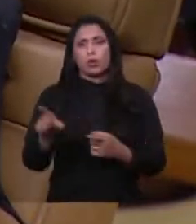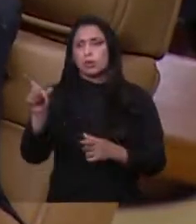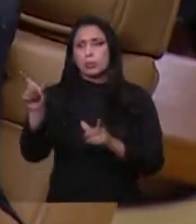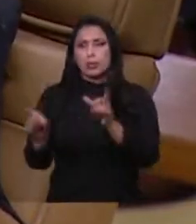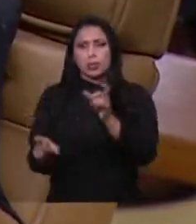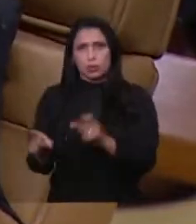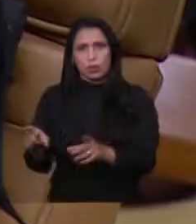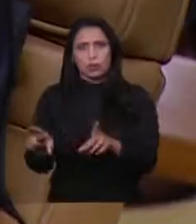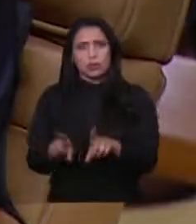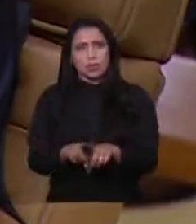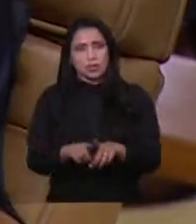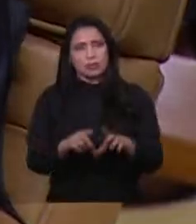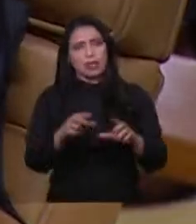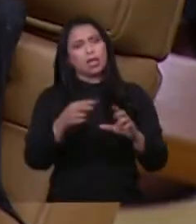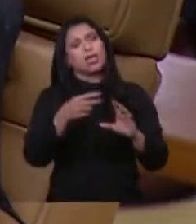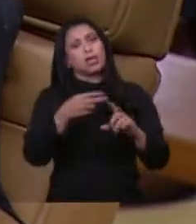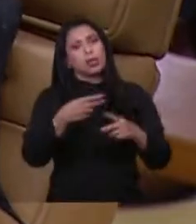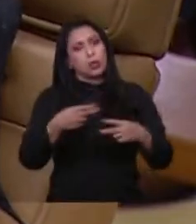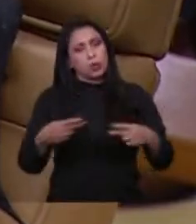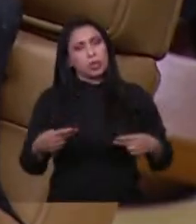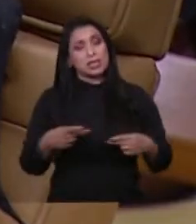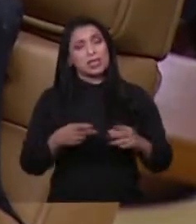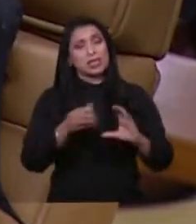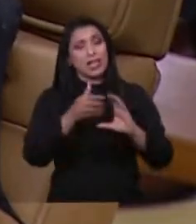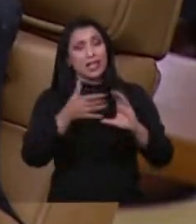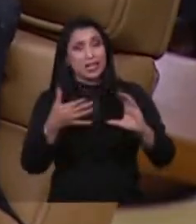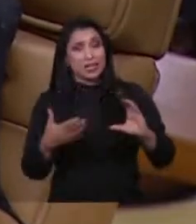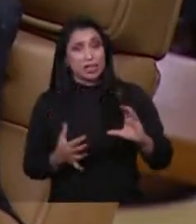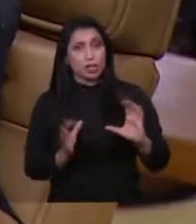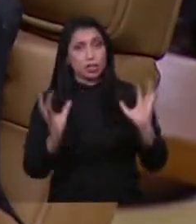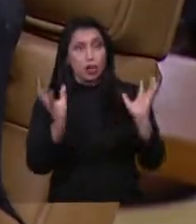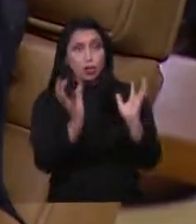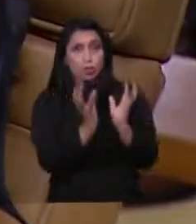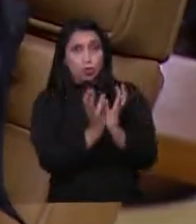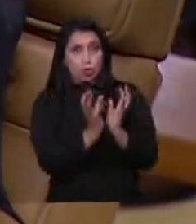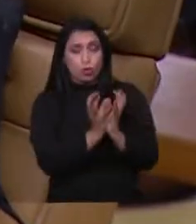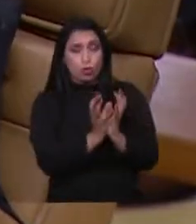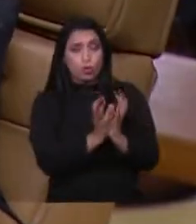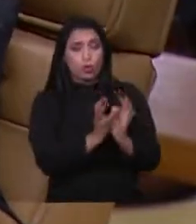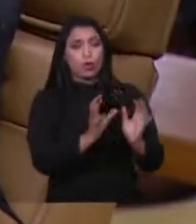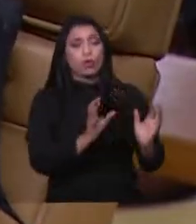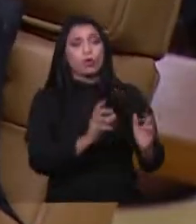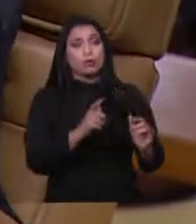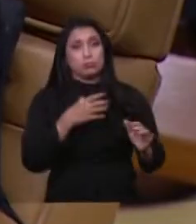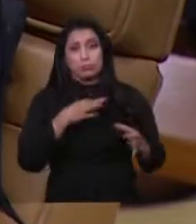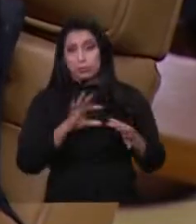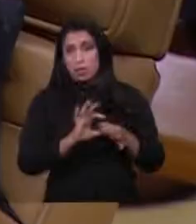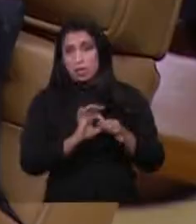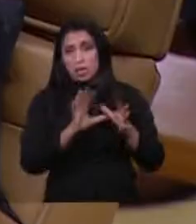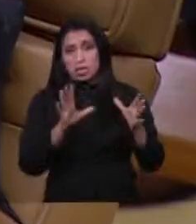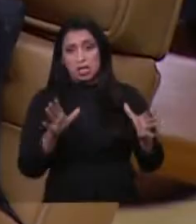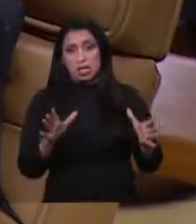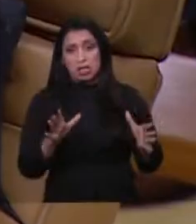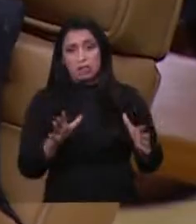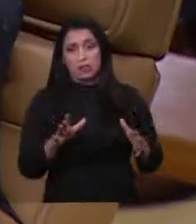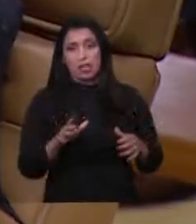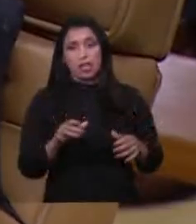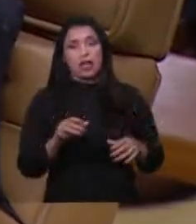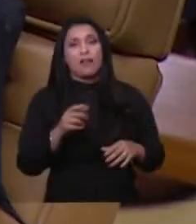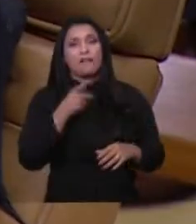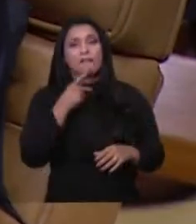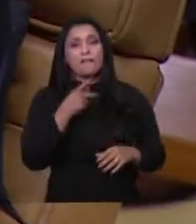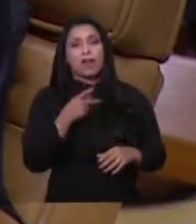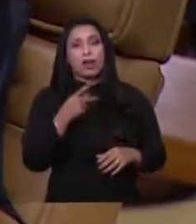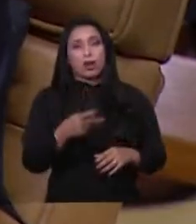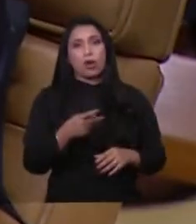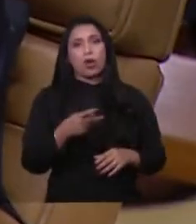suas características. Agrupamento de pessoas foi organizado de forma espontânea, falou-se em festa da Selma.